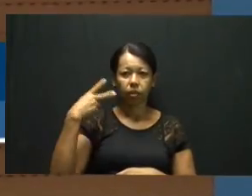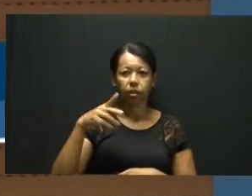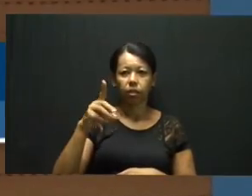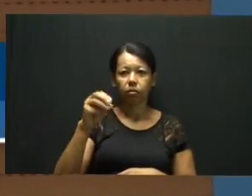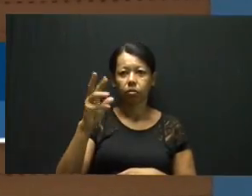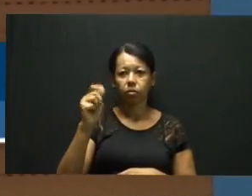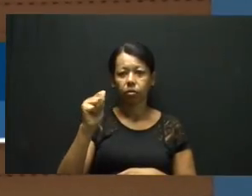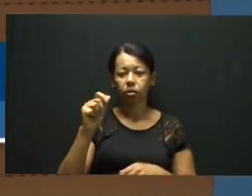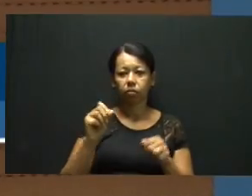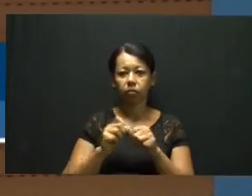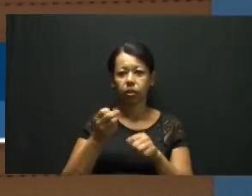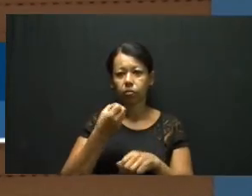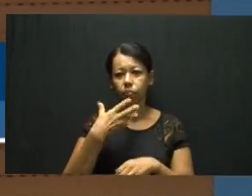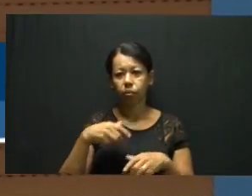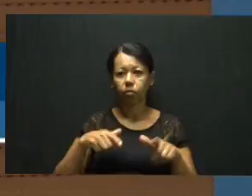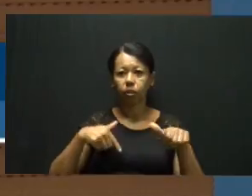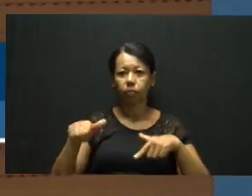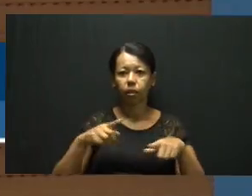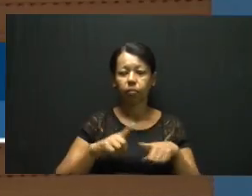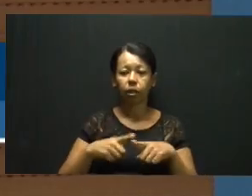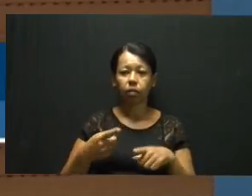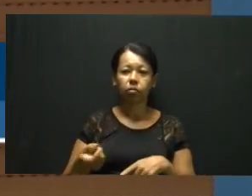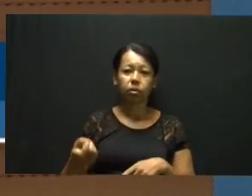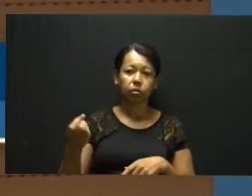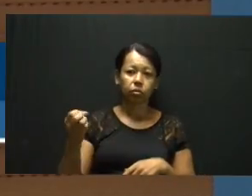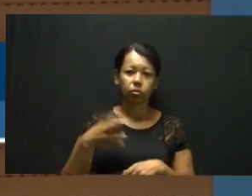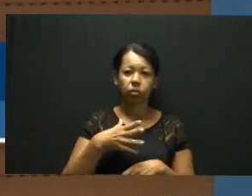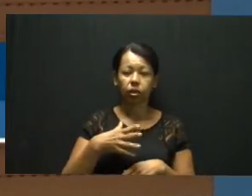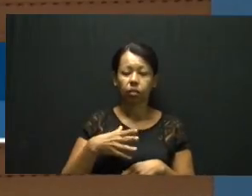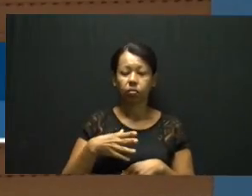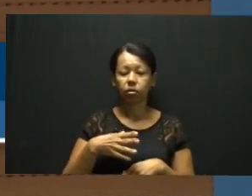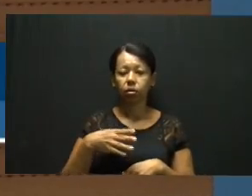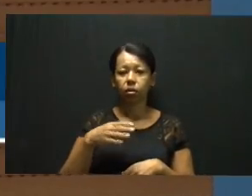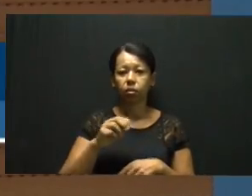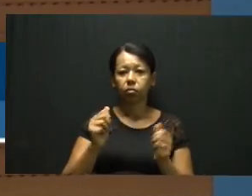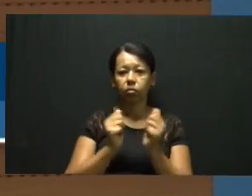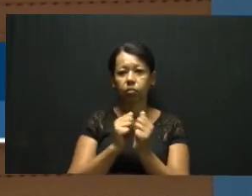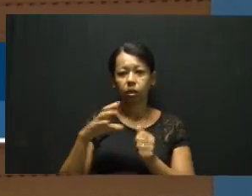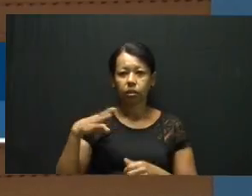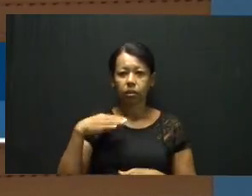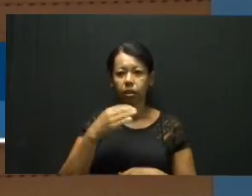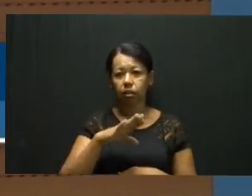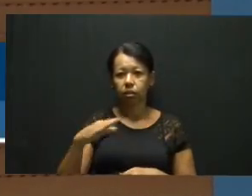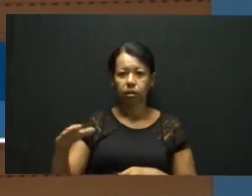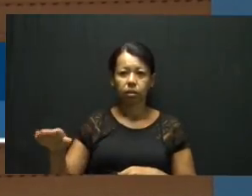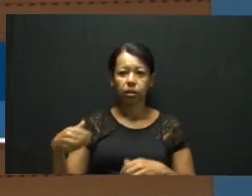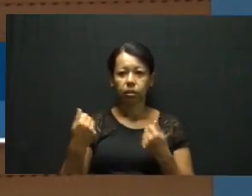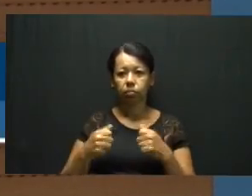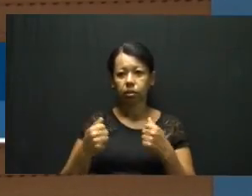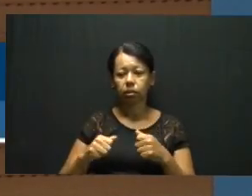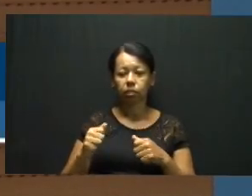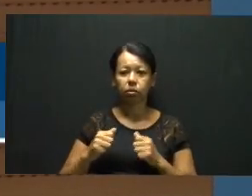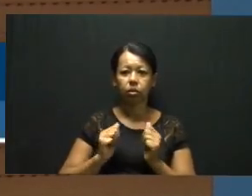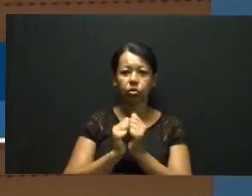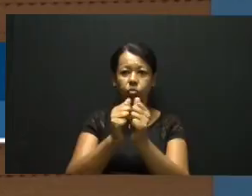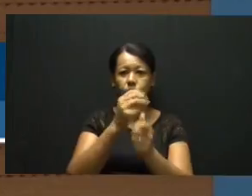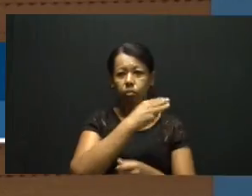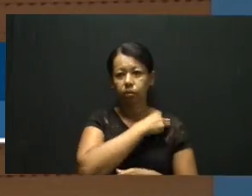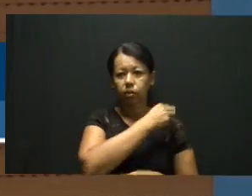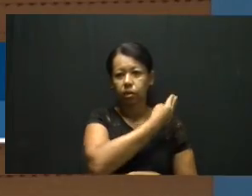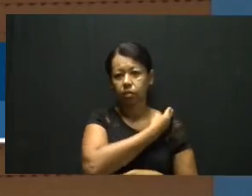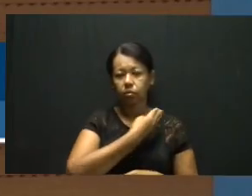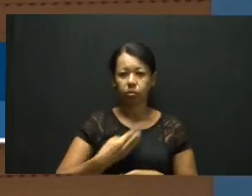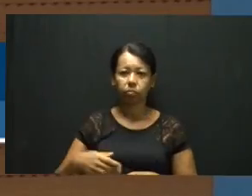trabalho, porém, com este fato novo, sobre as tratativas com a cidade de Santos, precisamos retomar nossa ação junto ao Ministério Público